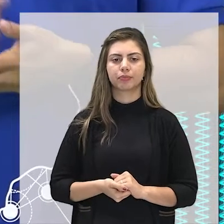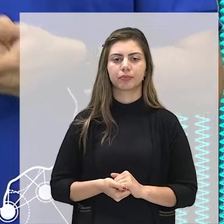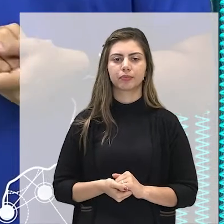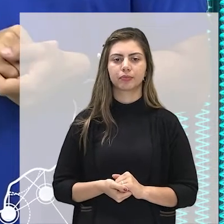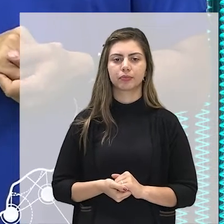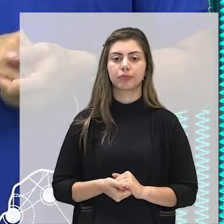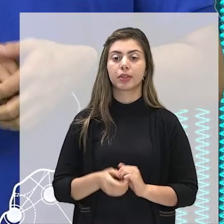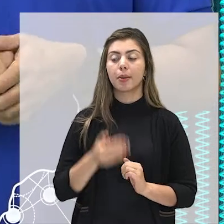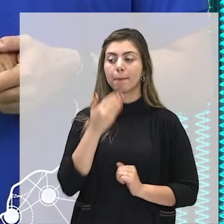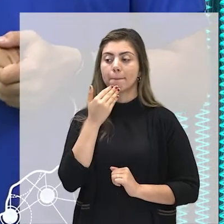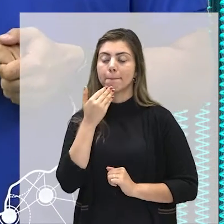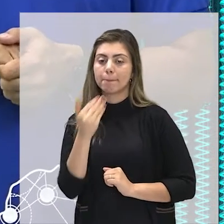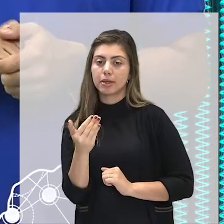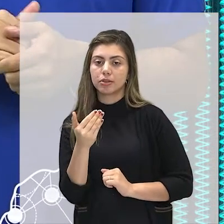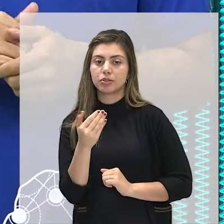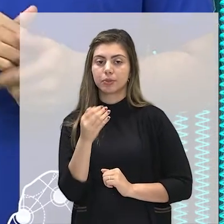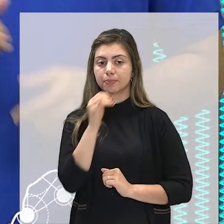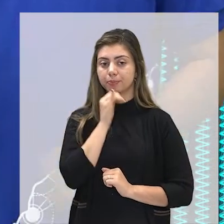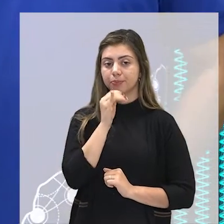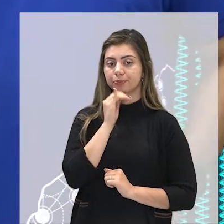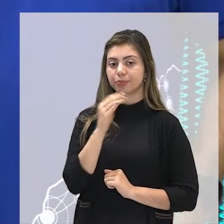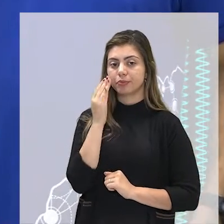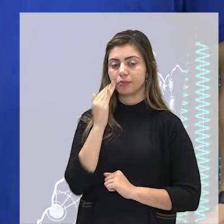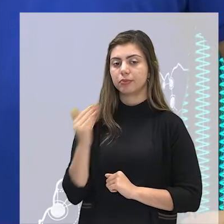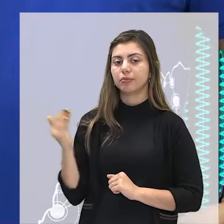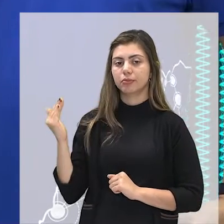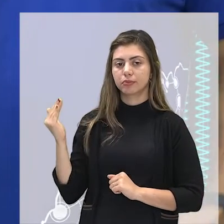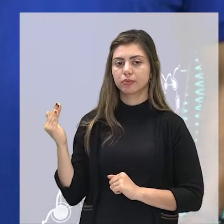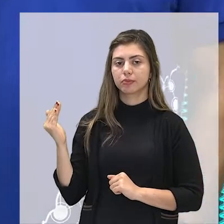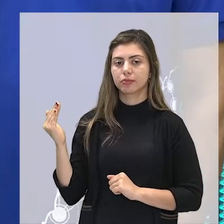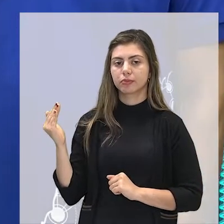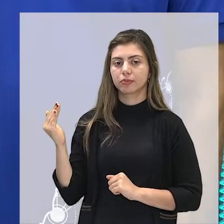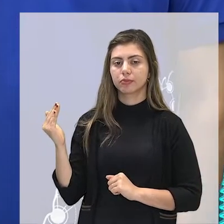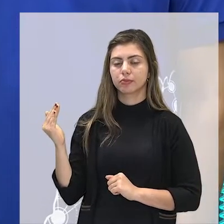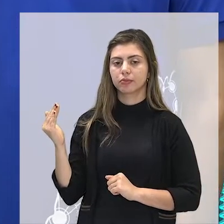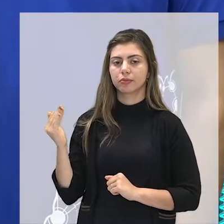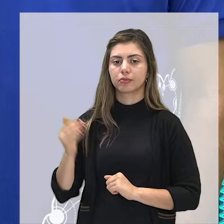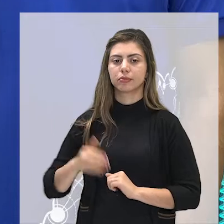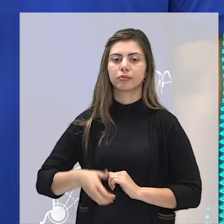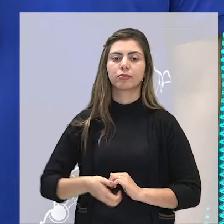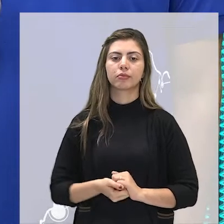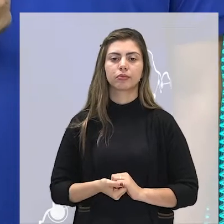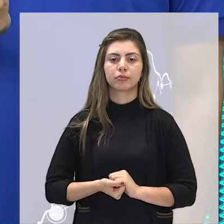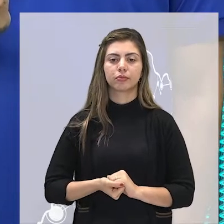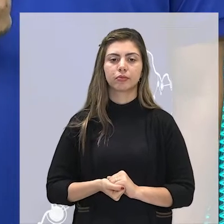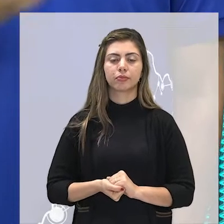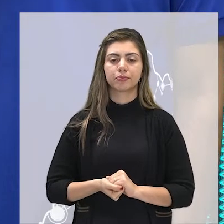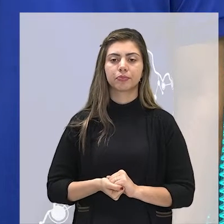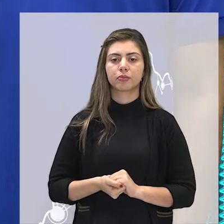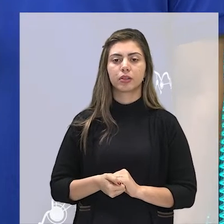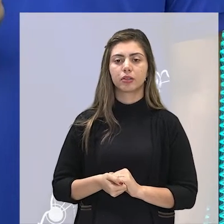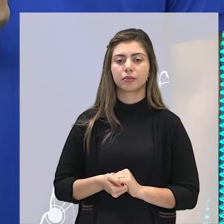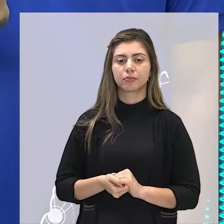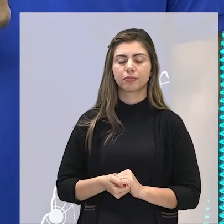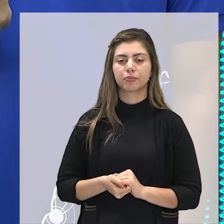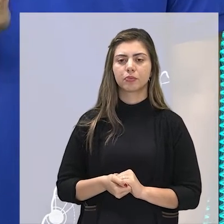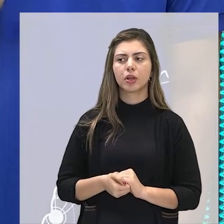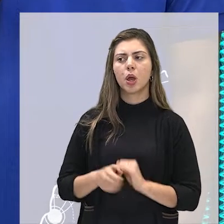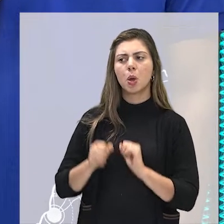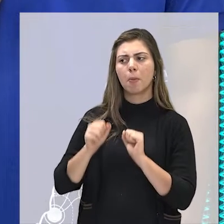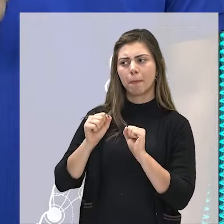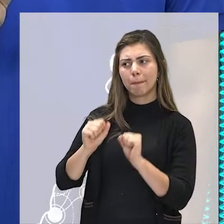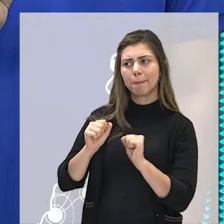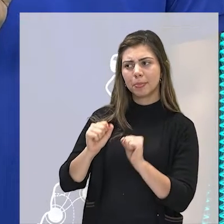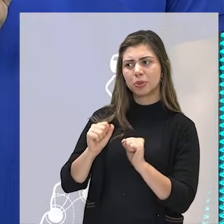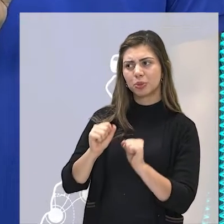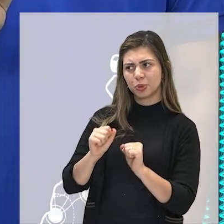pedidos, modal could. Vamos ver o primeiro exemplo. Olha só, can you do me a favor? Poderia me fazer, aliás, pode me fazer um favor? Repare